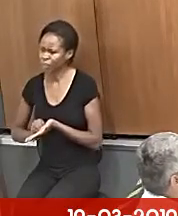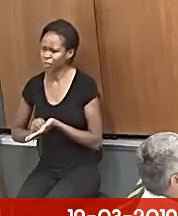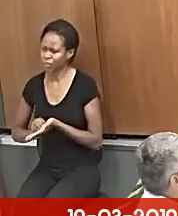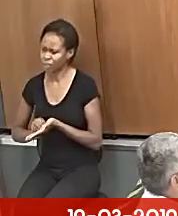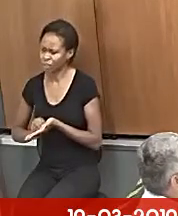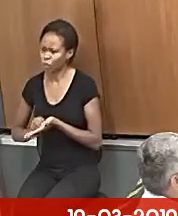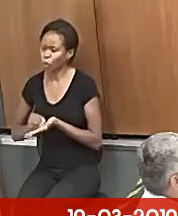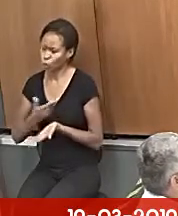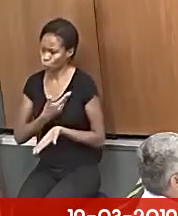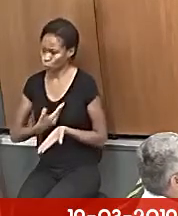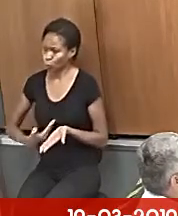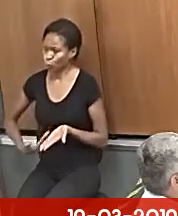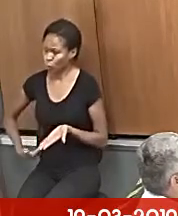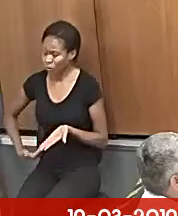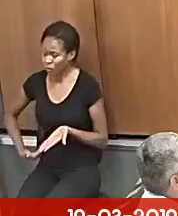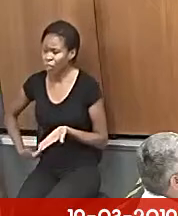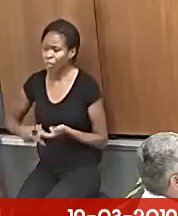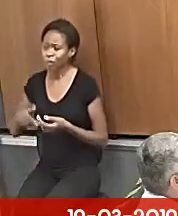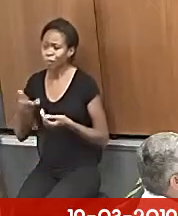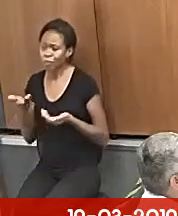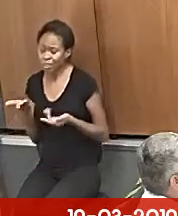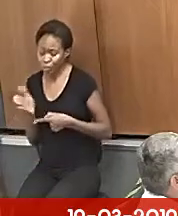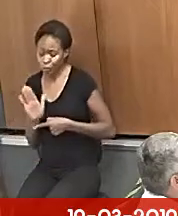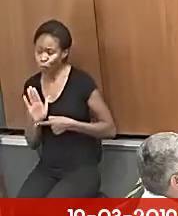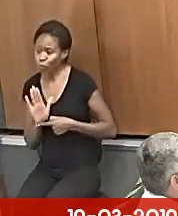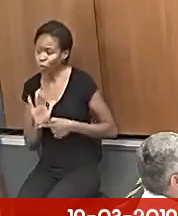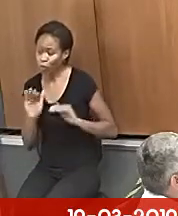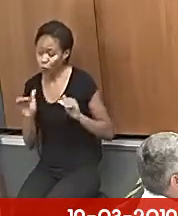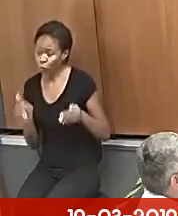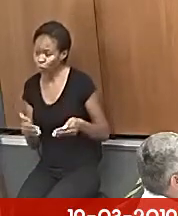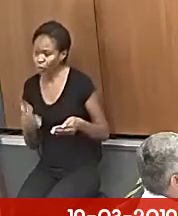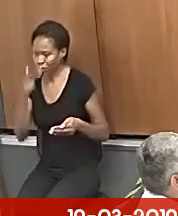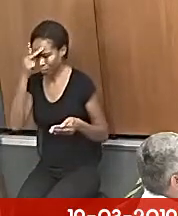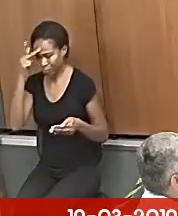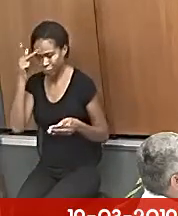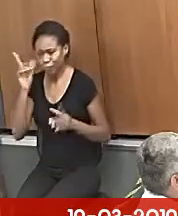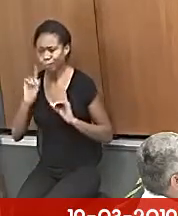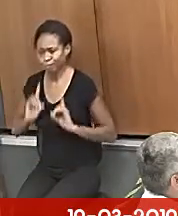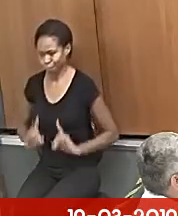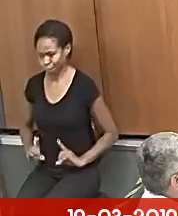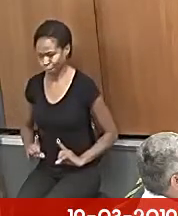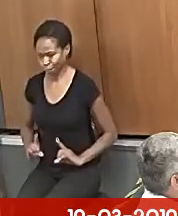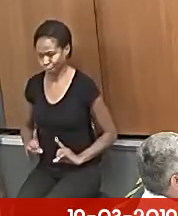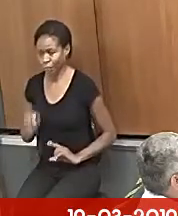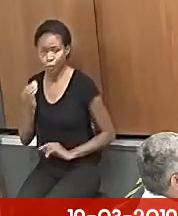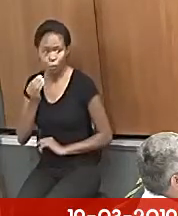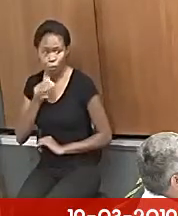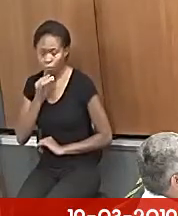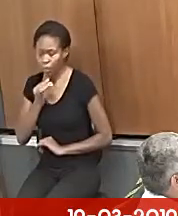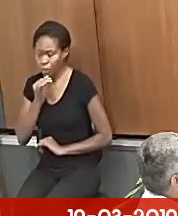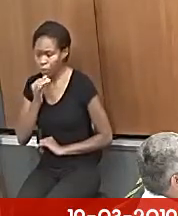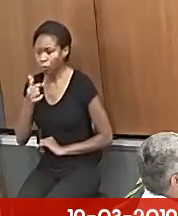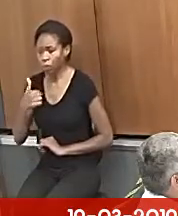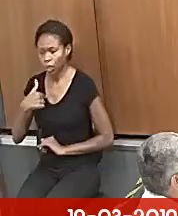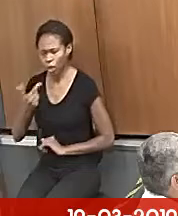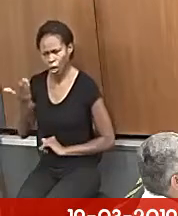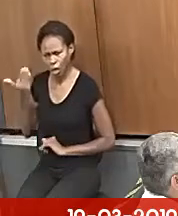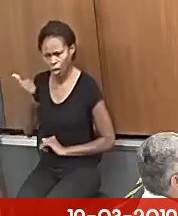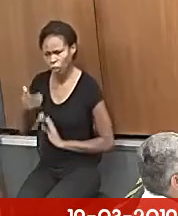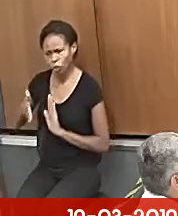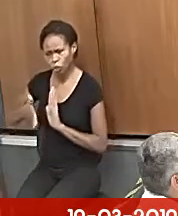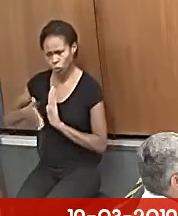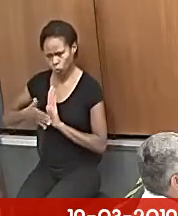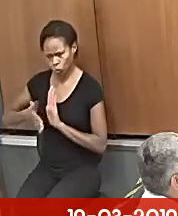direitos que a pessoa com deficiência possui por exemplo é quando eu propus uma audiência pública que vai